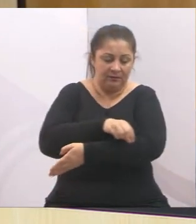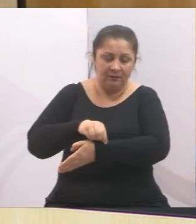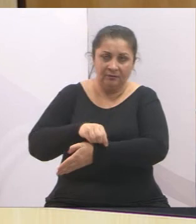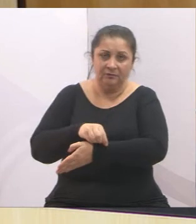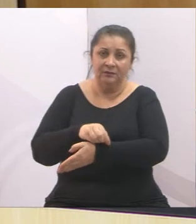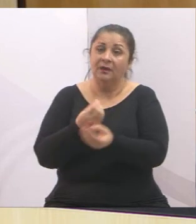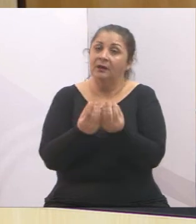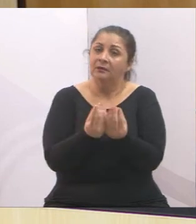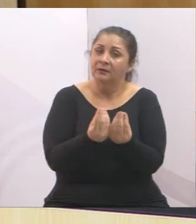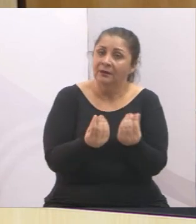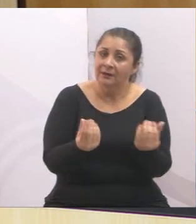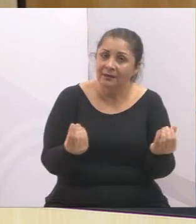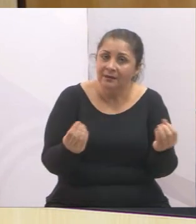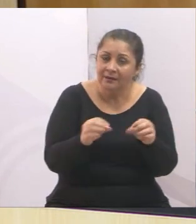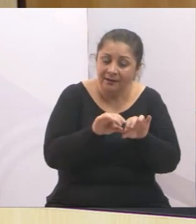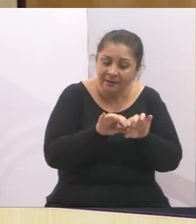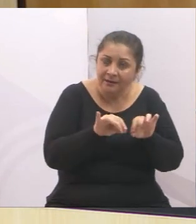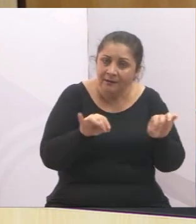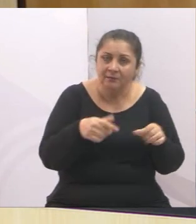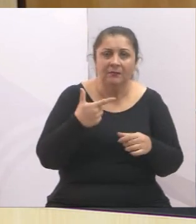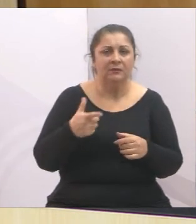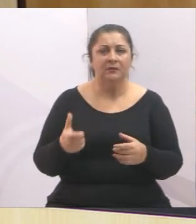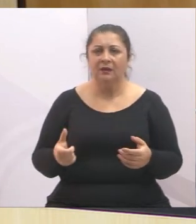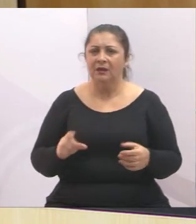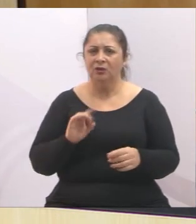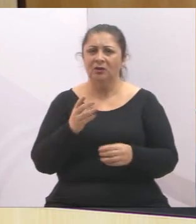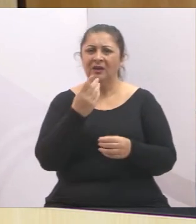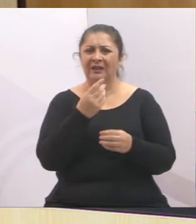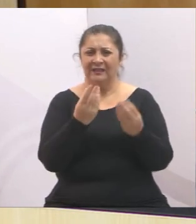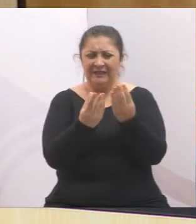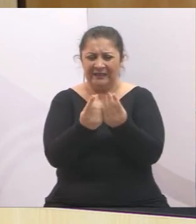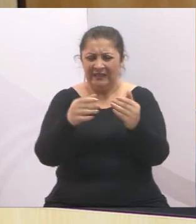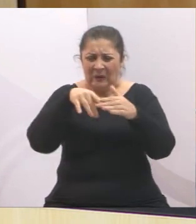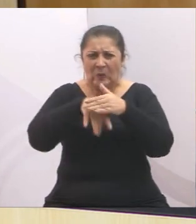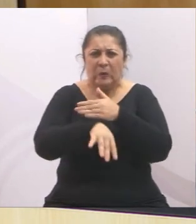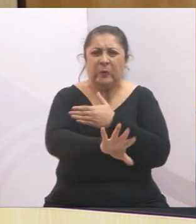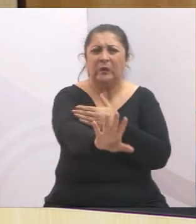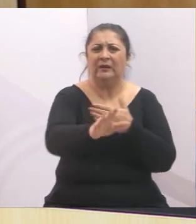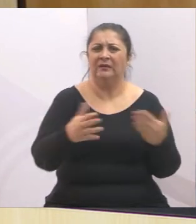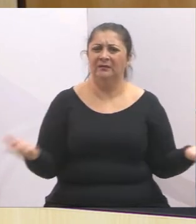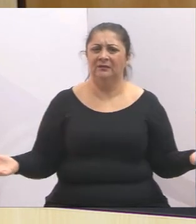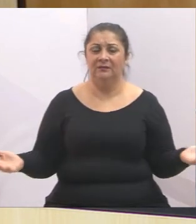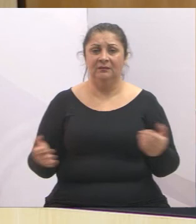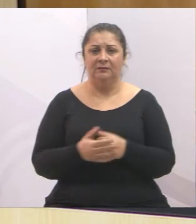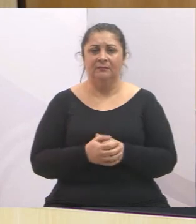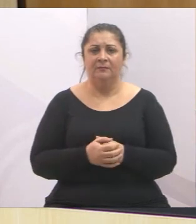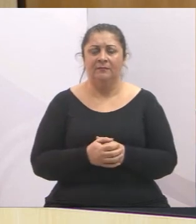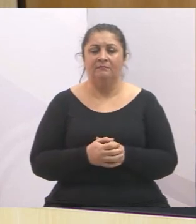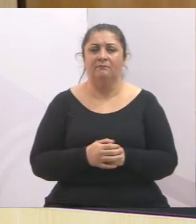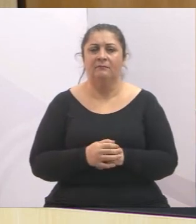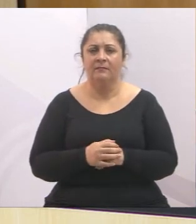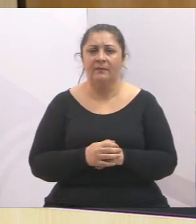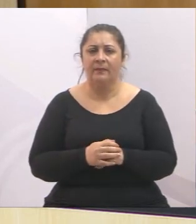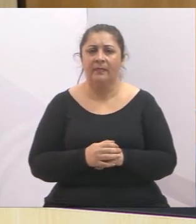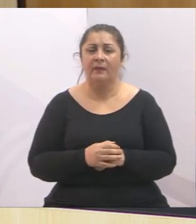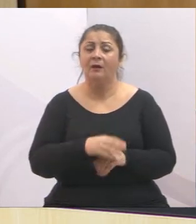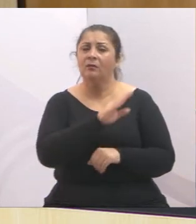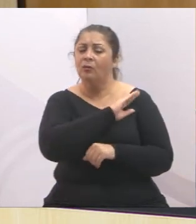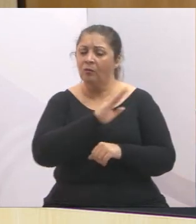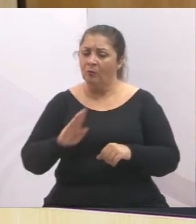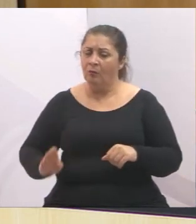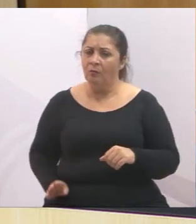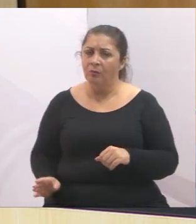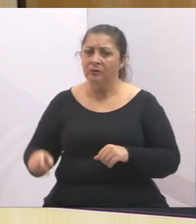no entorno dos blocos, deixaram terra que invadem a rua, assoreamento visível. Ações poder municipal, limpeza e capina na